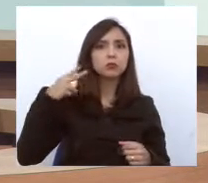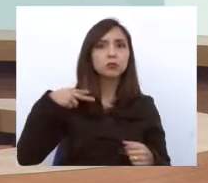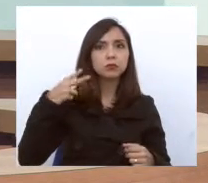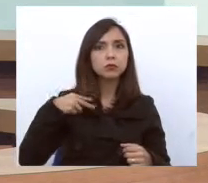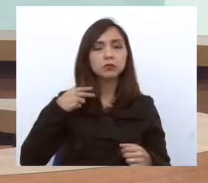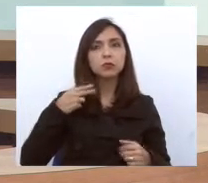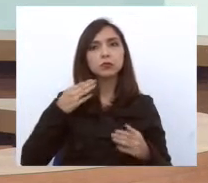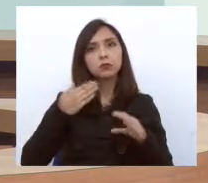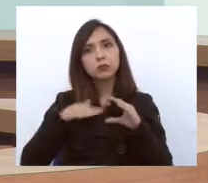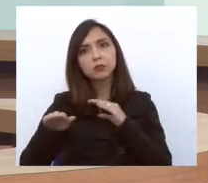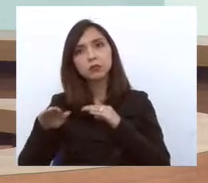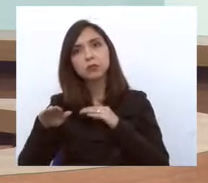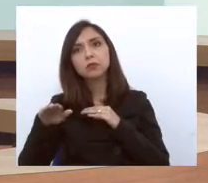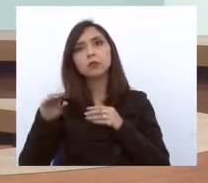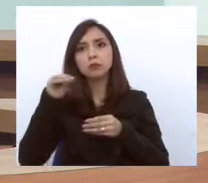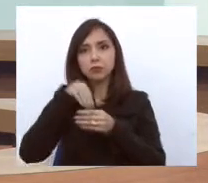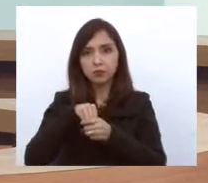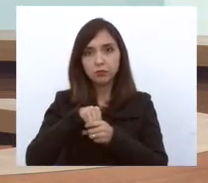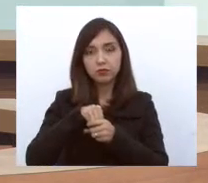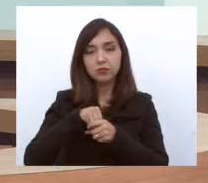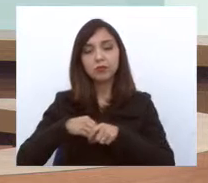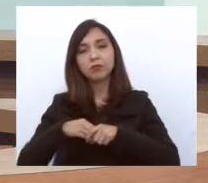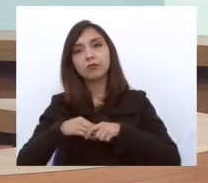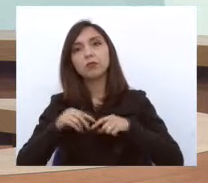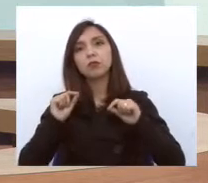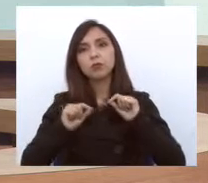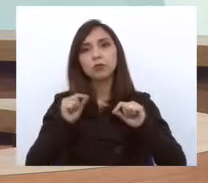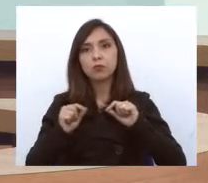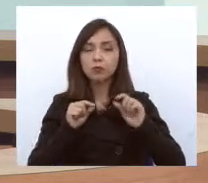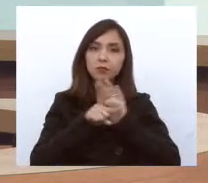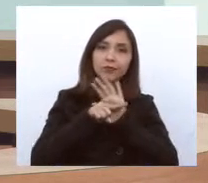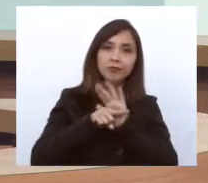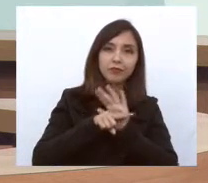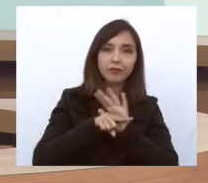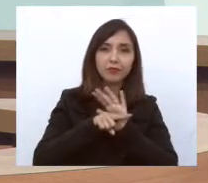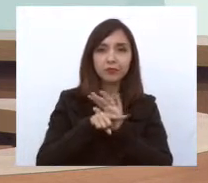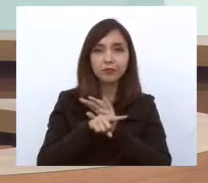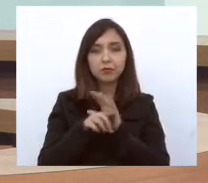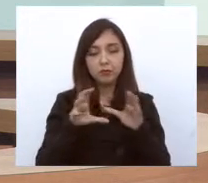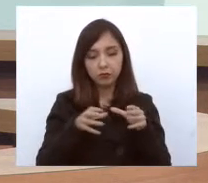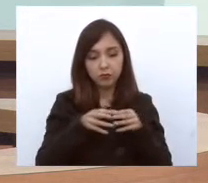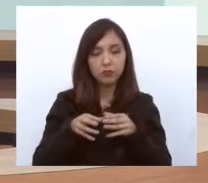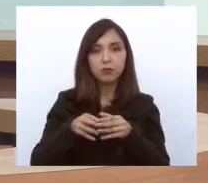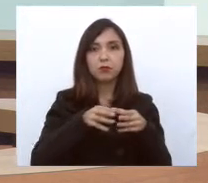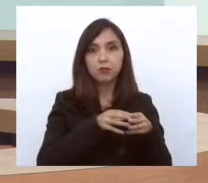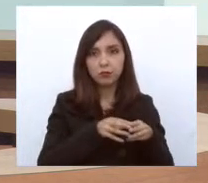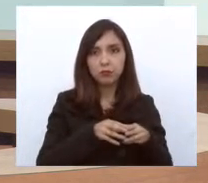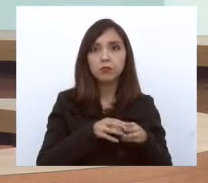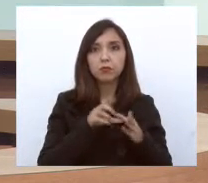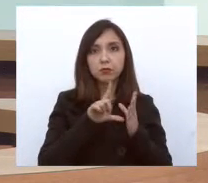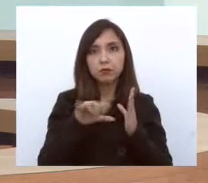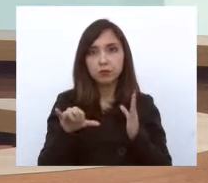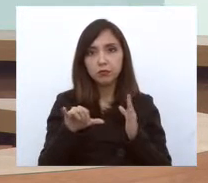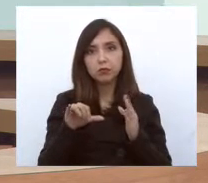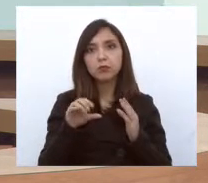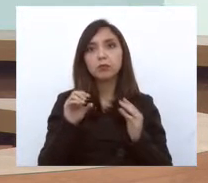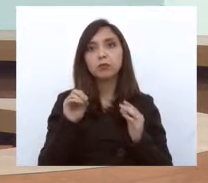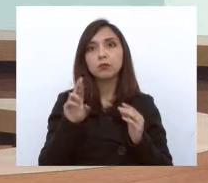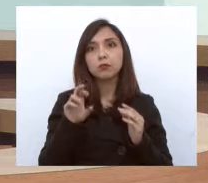enviar, né, dentro do pacote, né, do que vai ser analisado pela comissão da Lei de Diretrizes